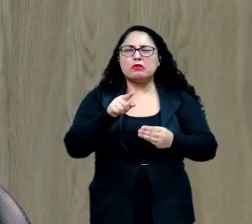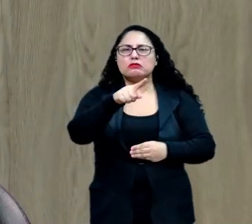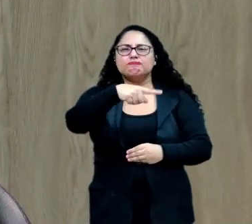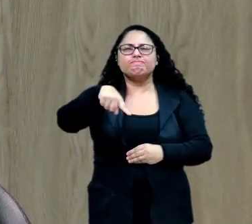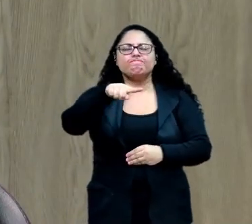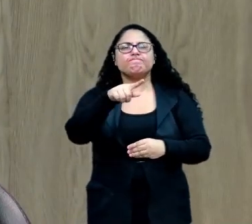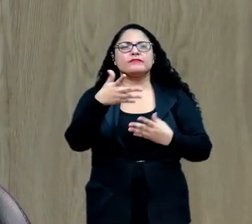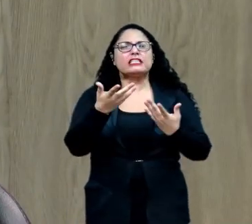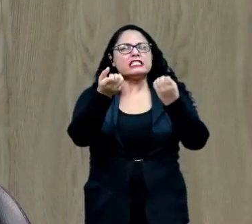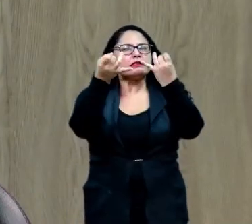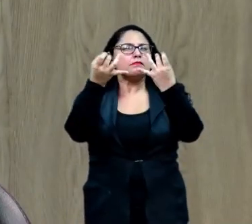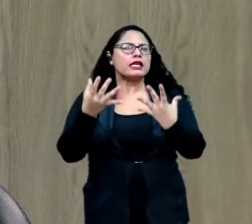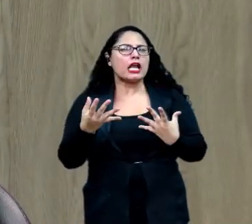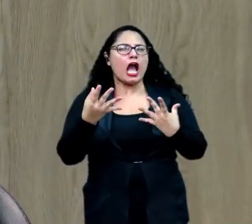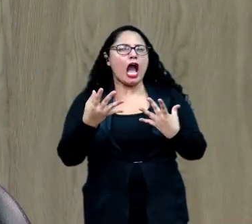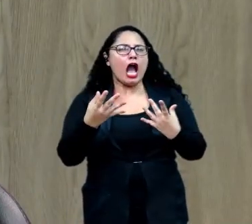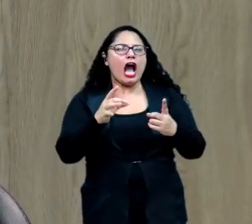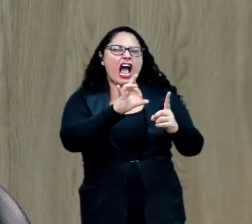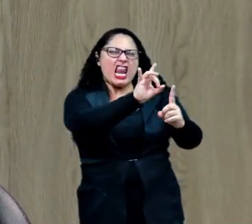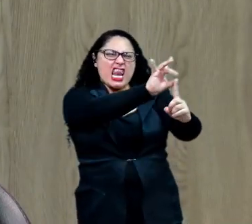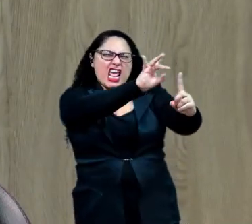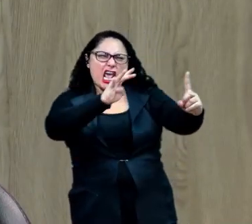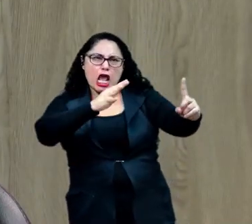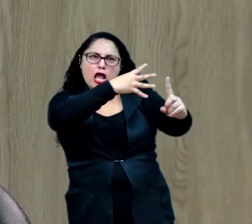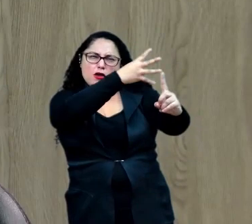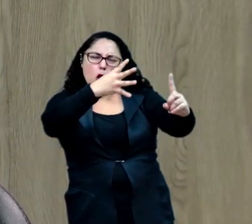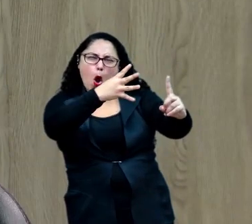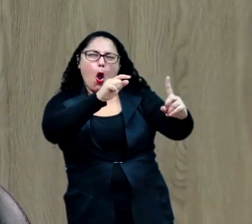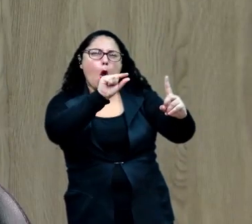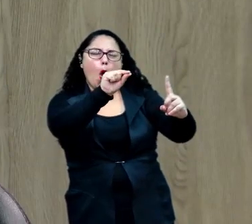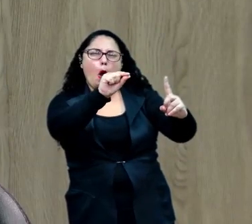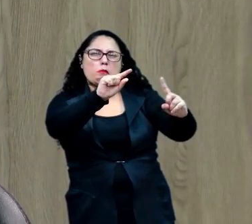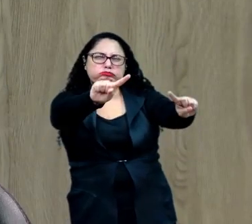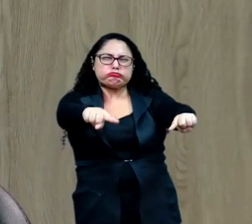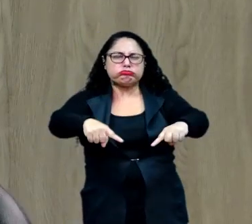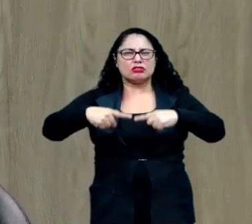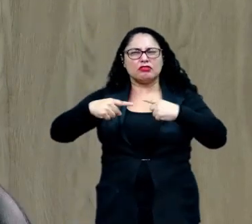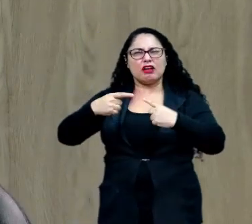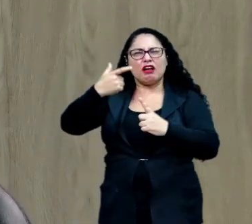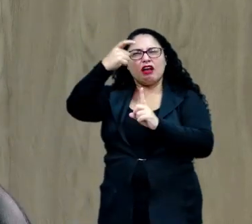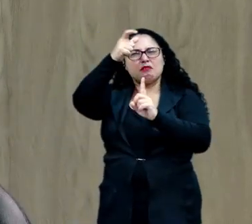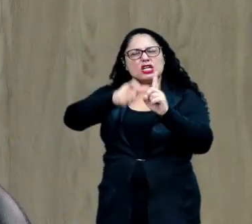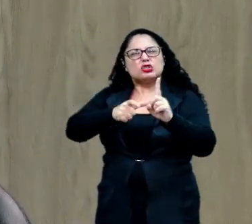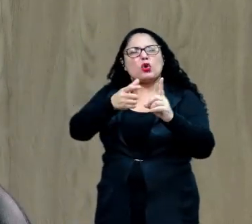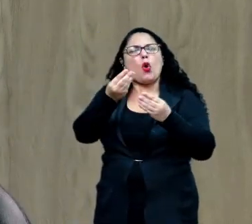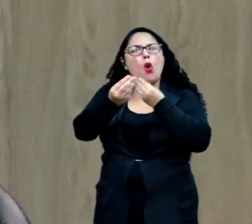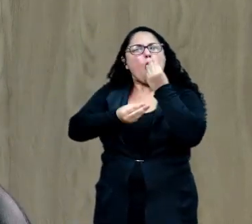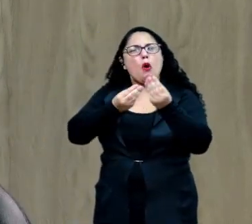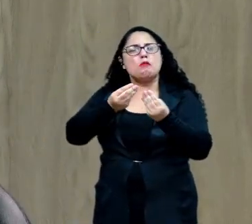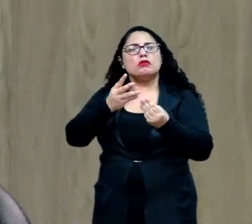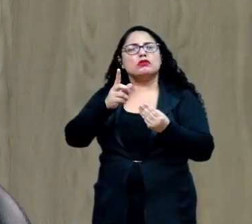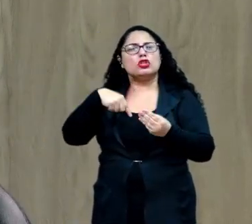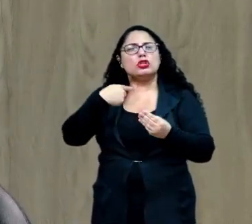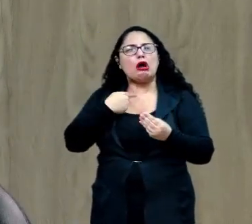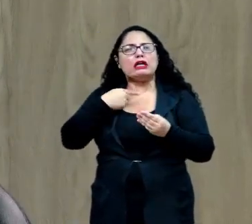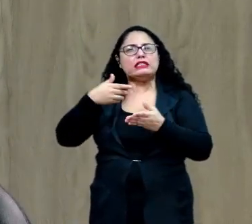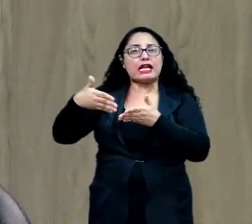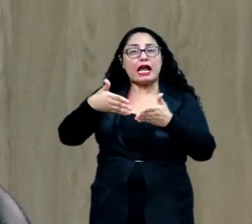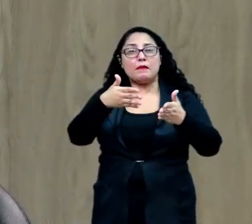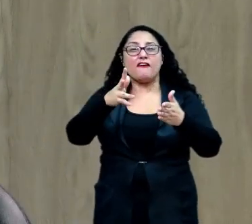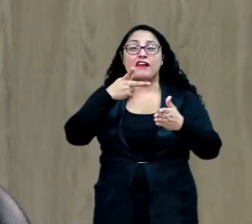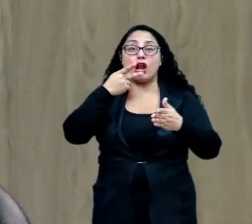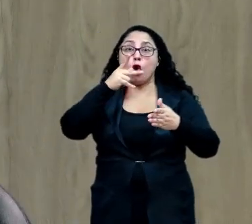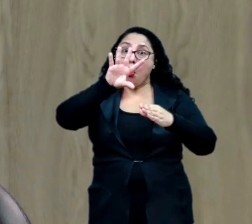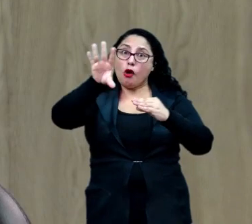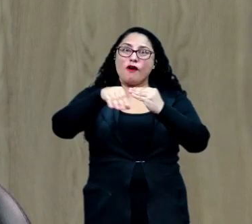Como você explicaria a LGBT-fobia? Como que isso afeta a vida das pessoas? A gente está falando isso aí, já permeou a sua fala aí